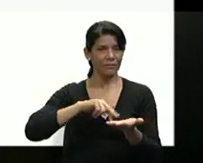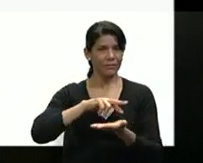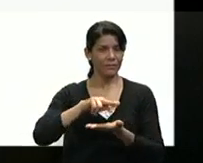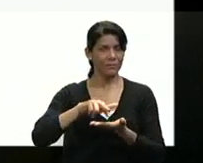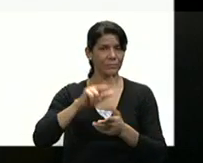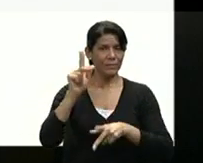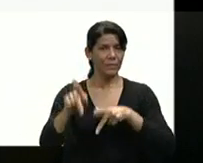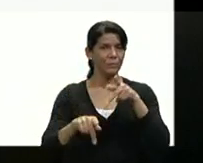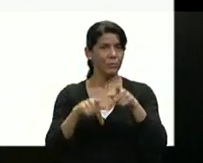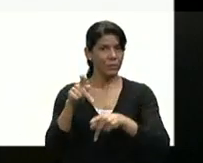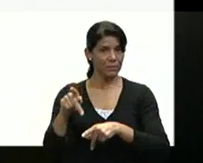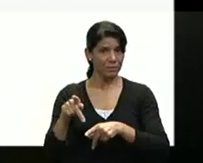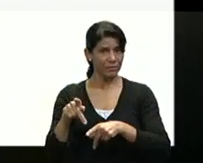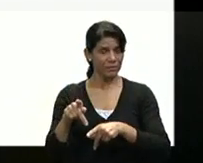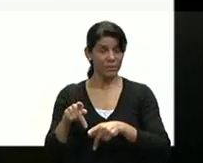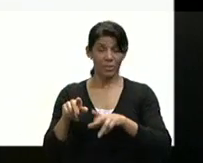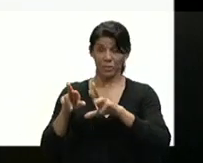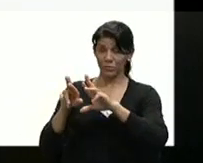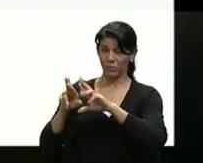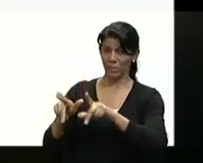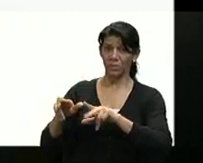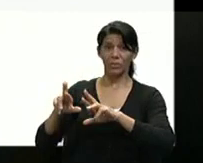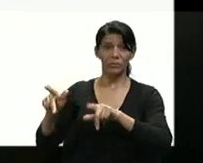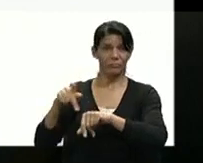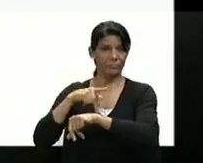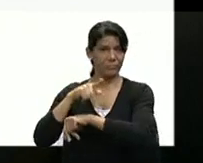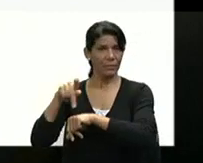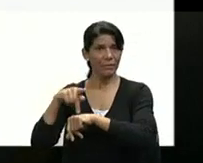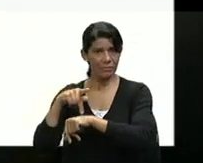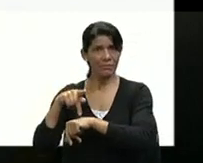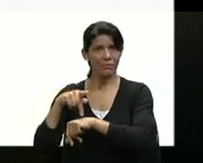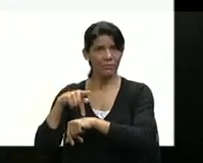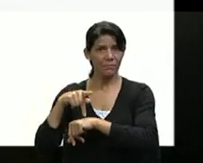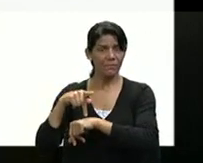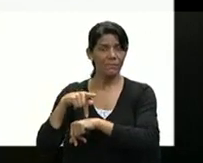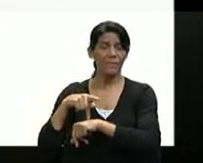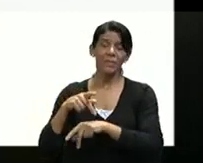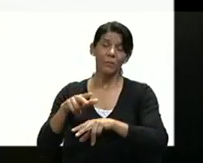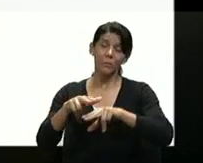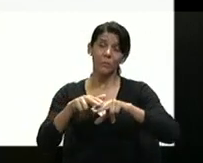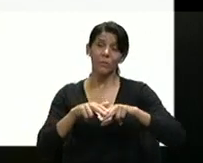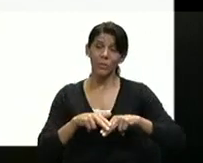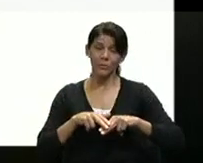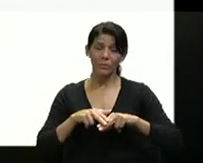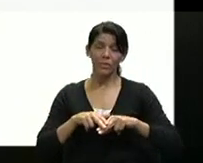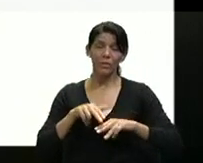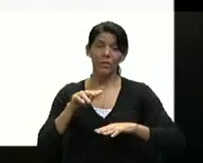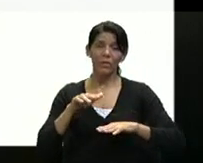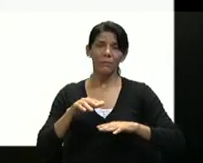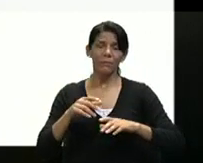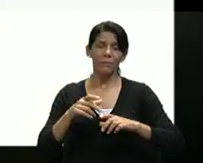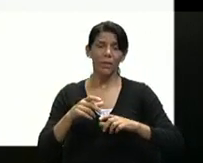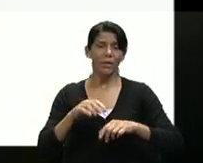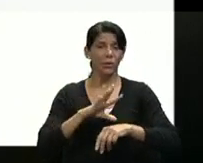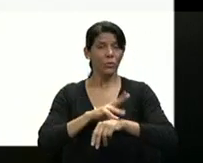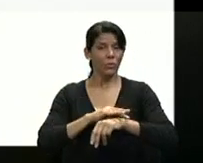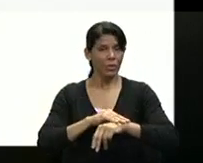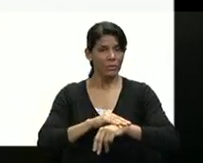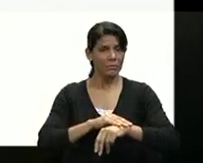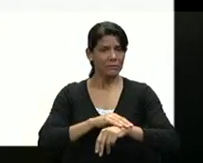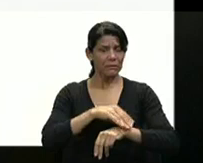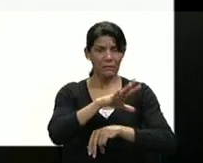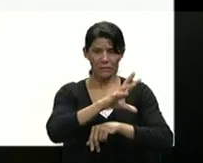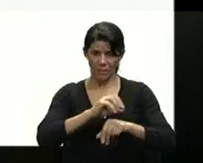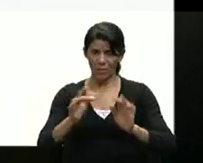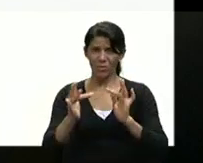na população, diferentemente de outros países. E com isso, tanto as doenças transmissíveis como as